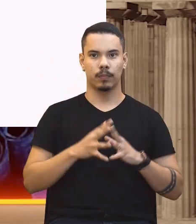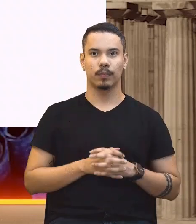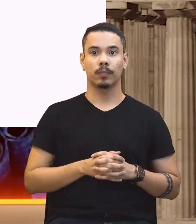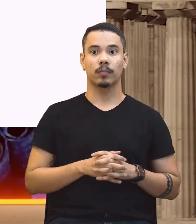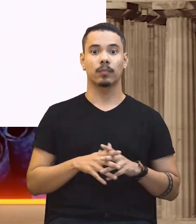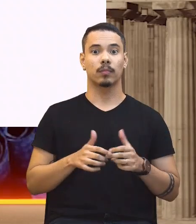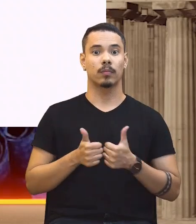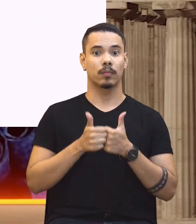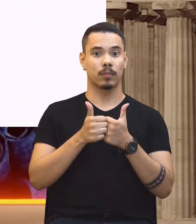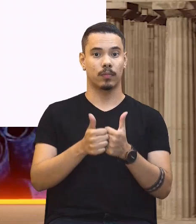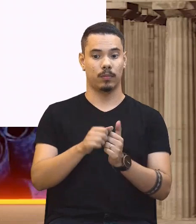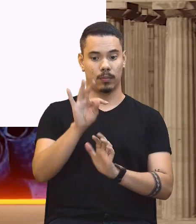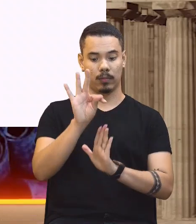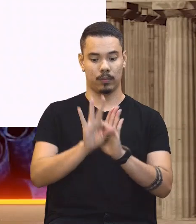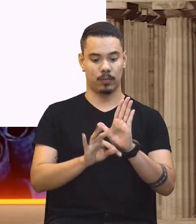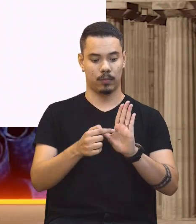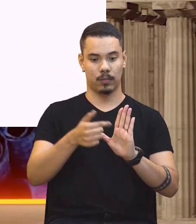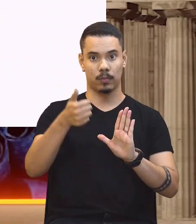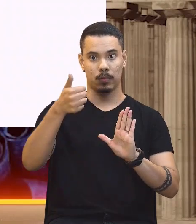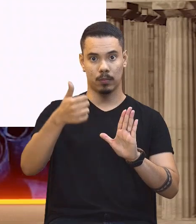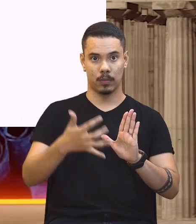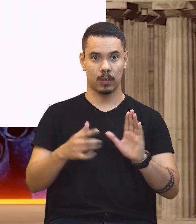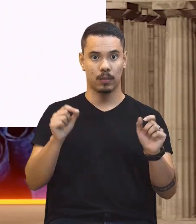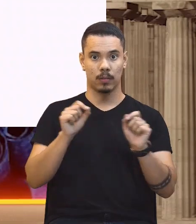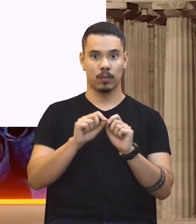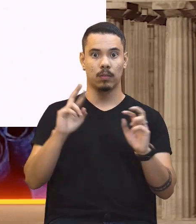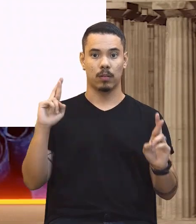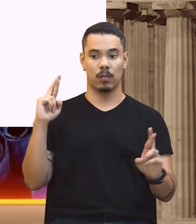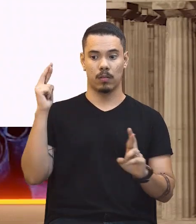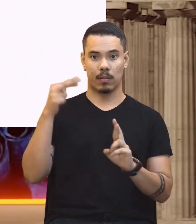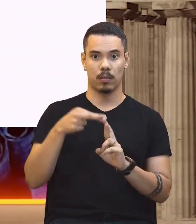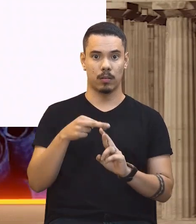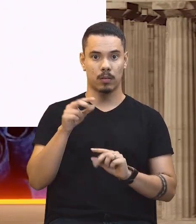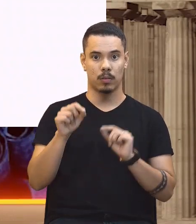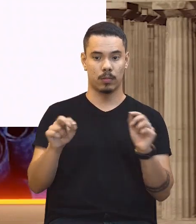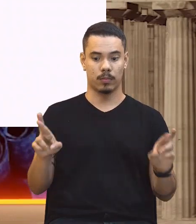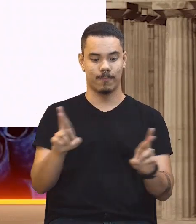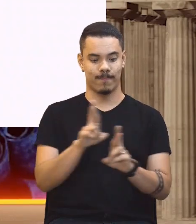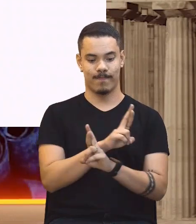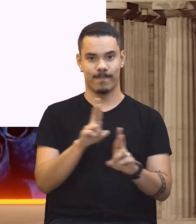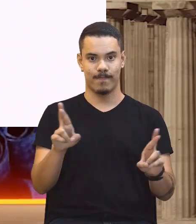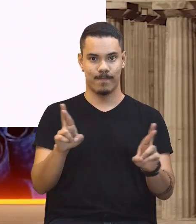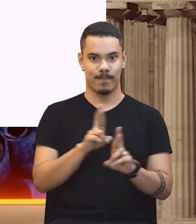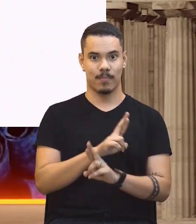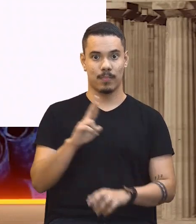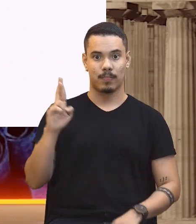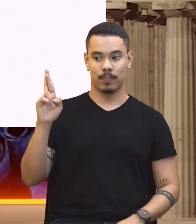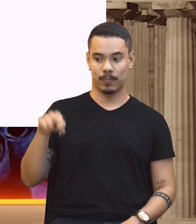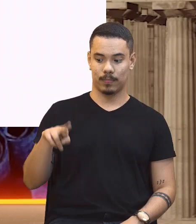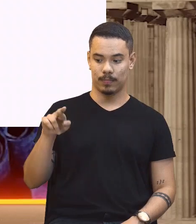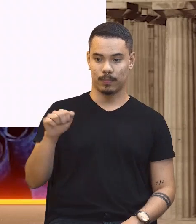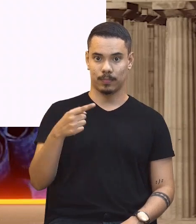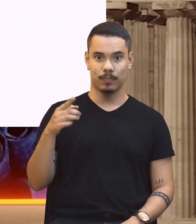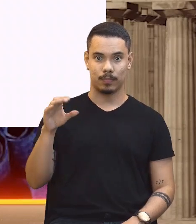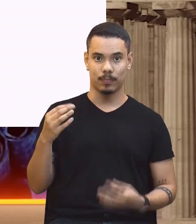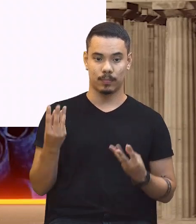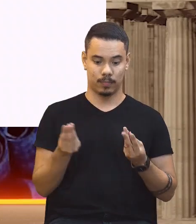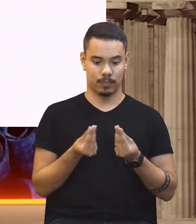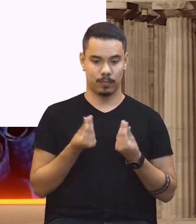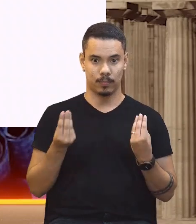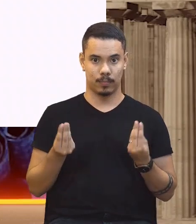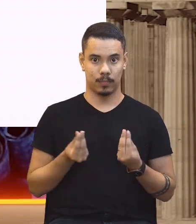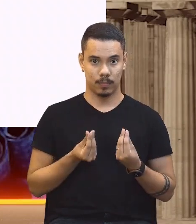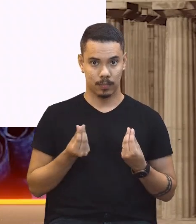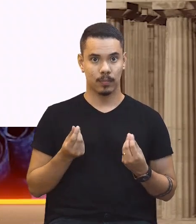texto diz, o texto faz referência à relação entre razão e sensação,